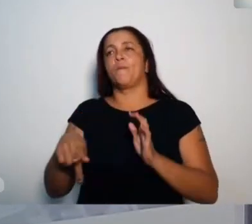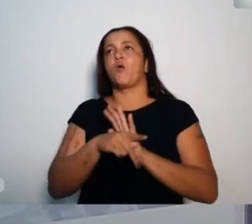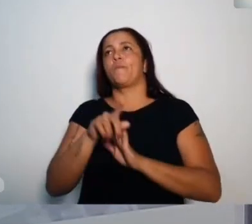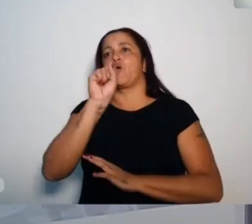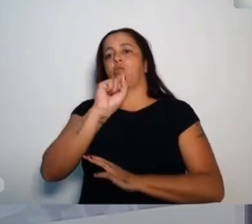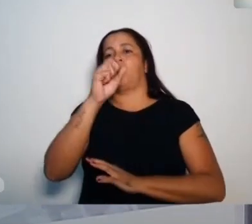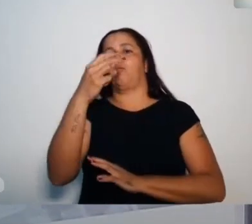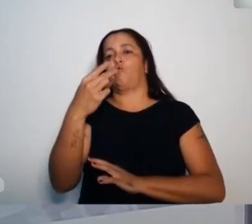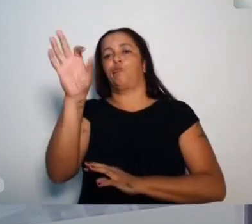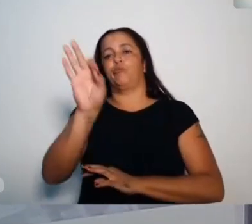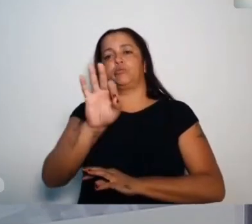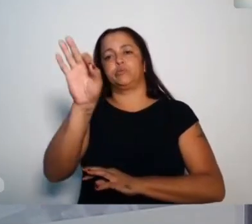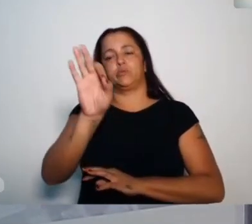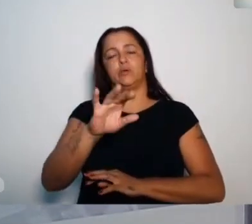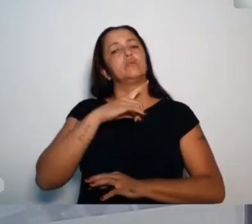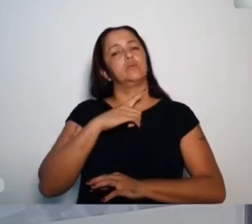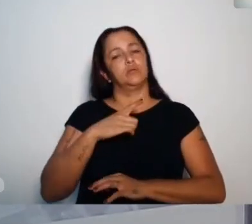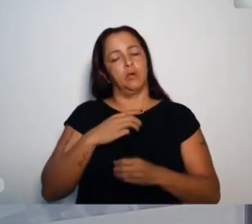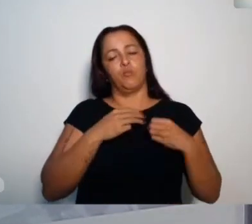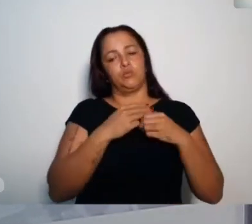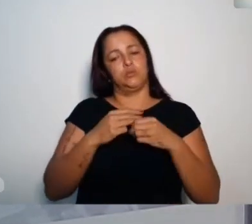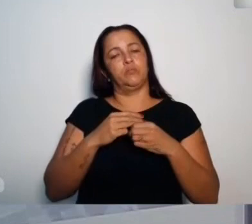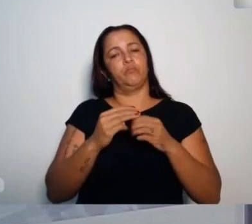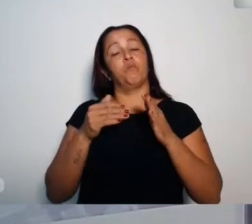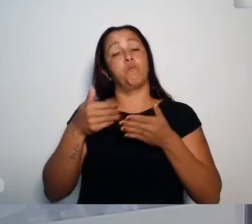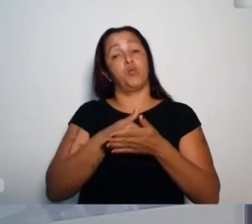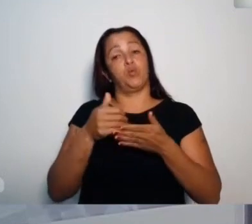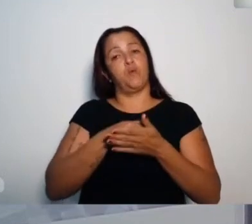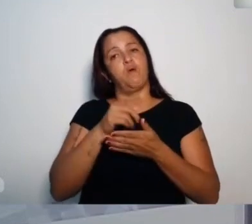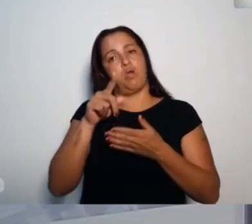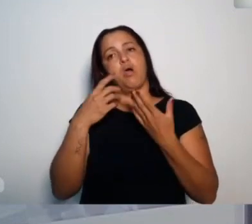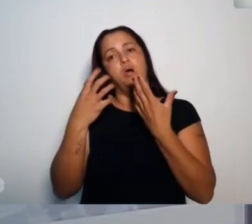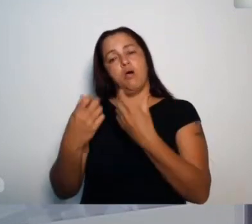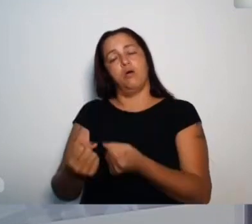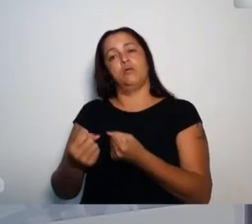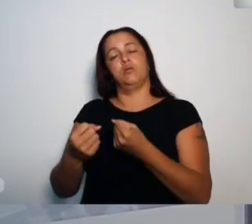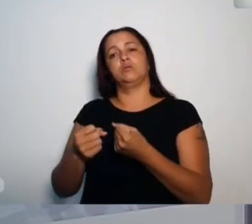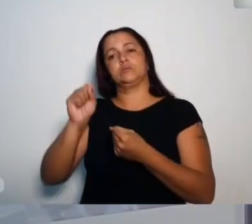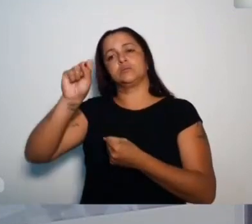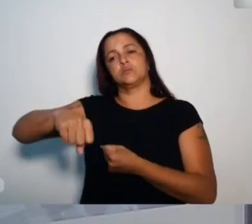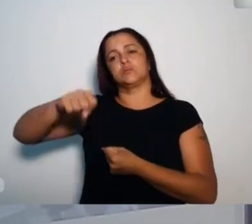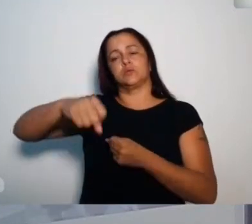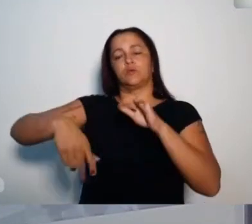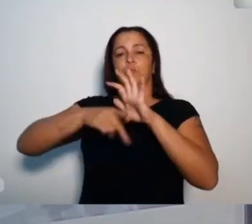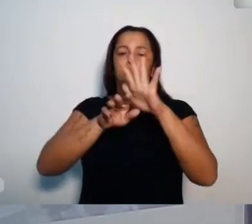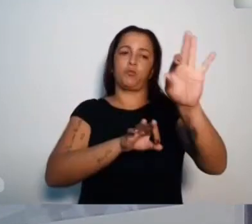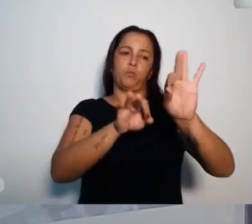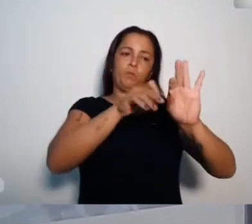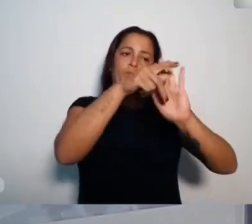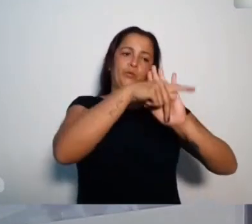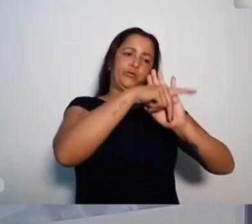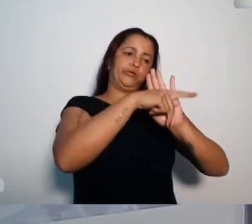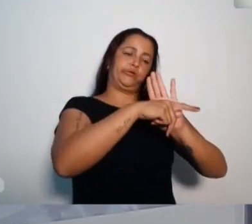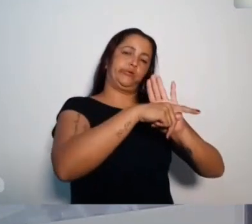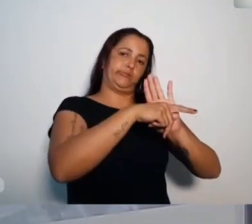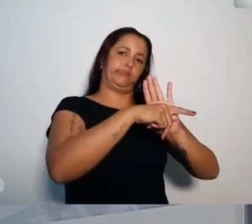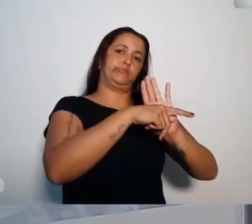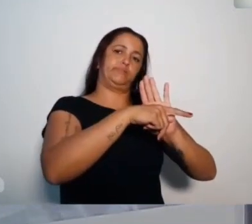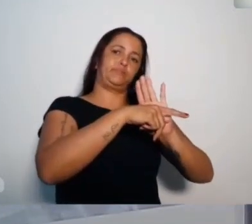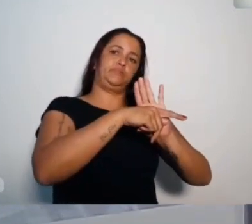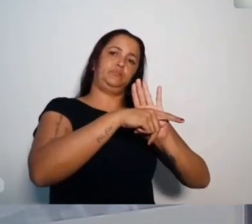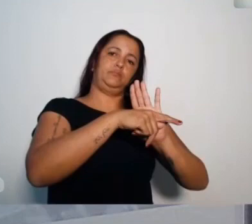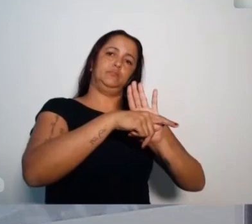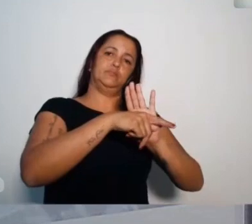dos munícipes de Botucatu são favoráveis ao projeto, dona Jamila. São favoráveis, vereador Kula.